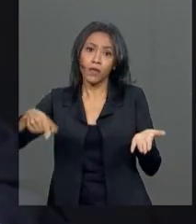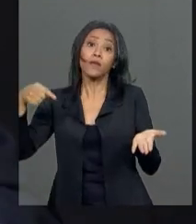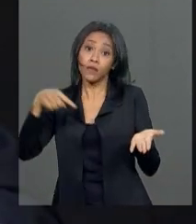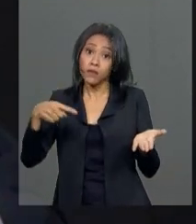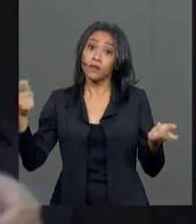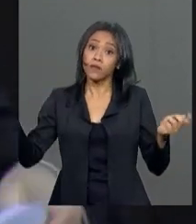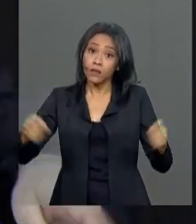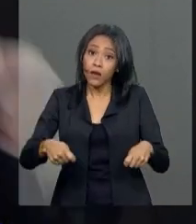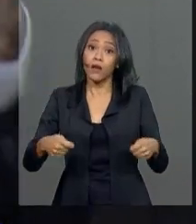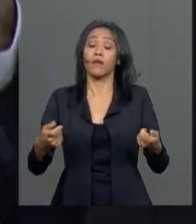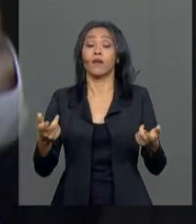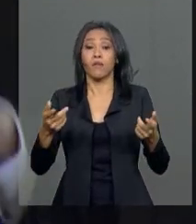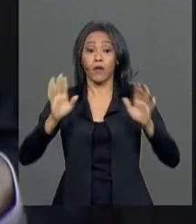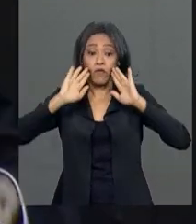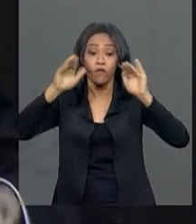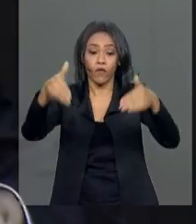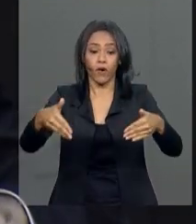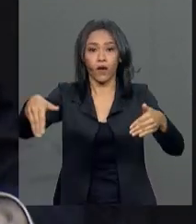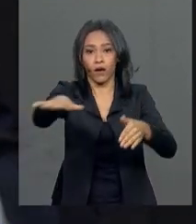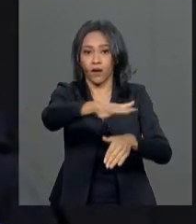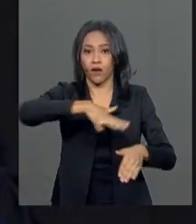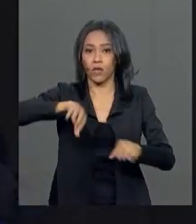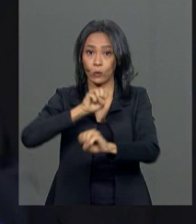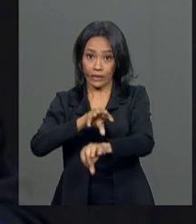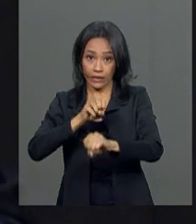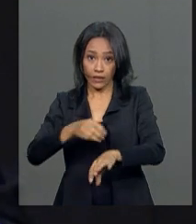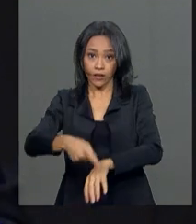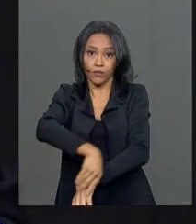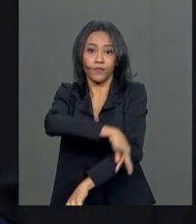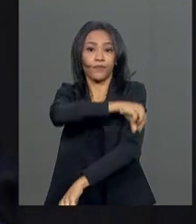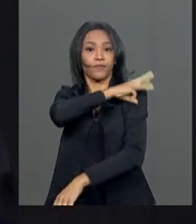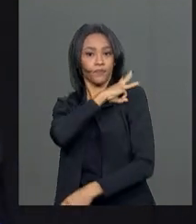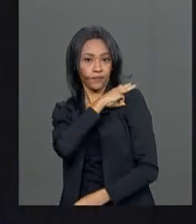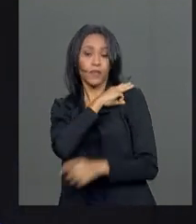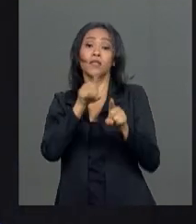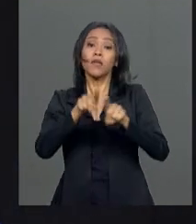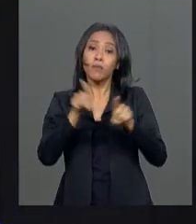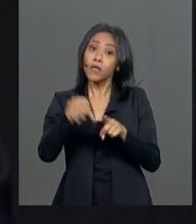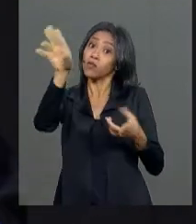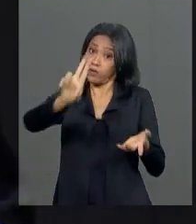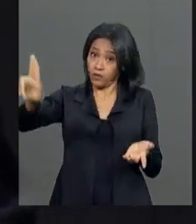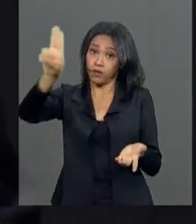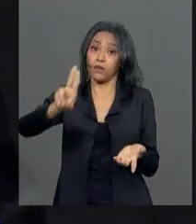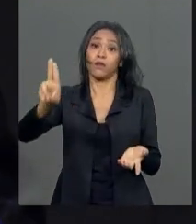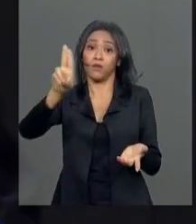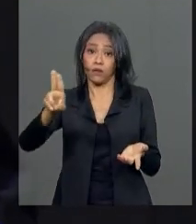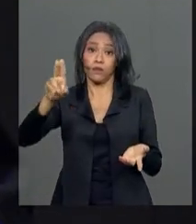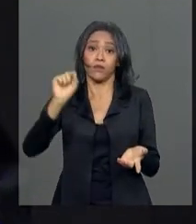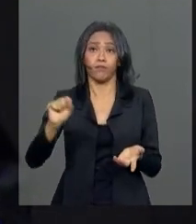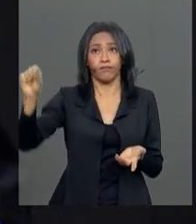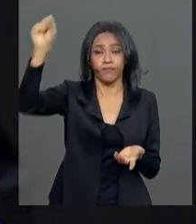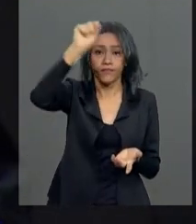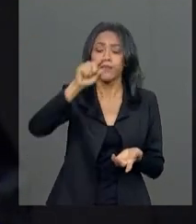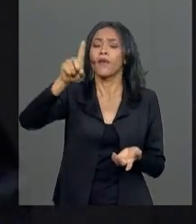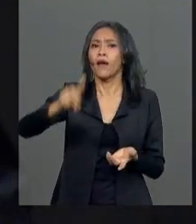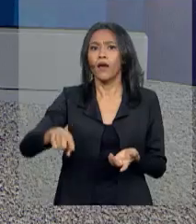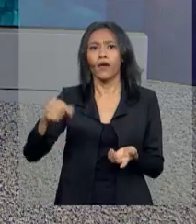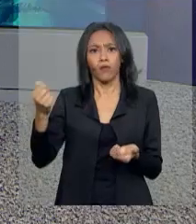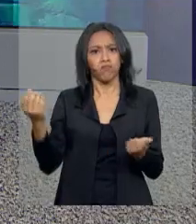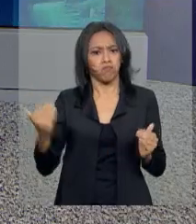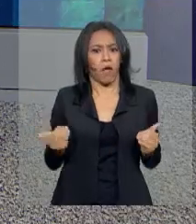pode olhar para a educação básica, mas aí também para o ensino superior, enfim, tem todo... É uma grande possibilidade de